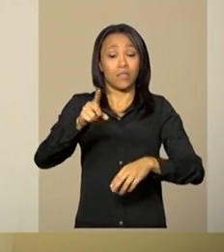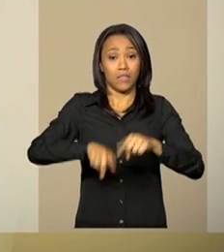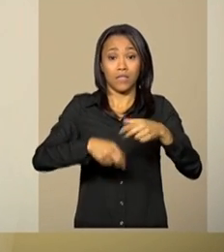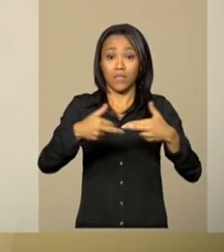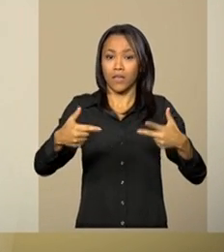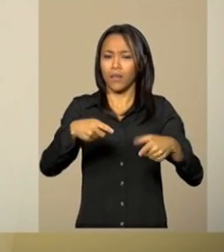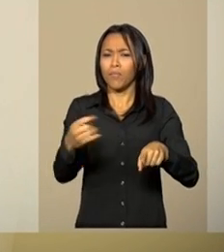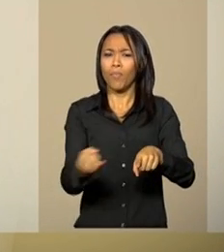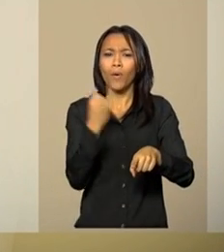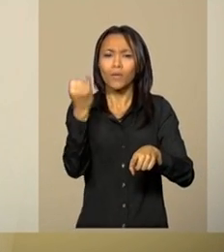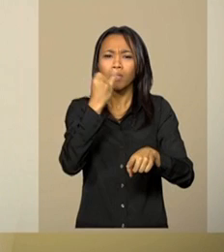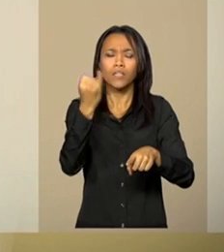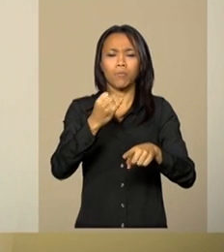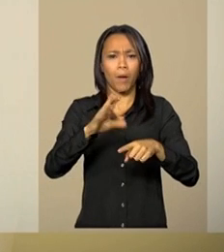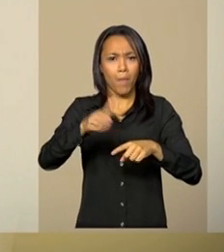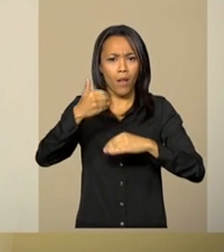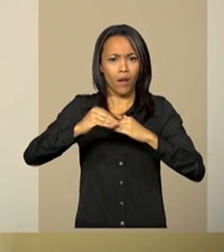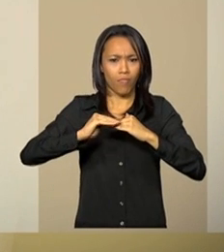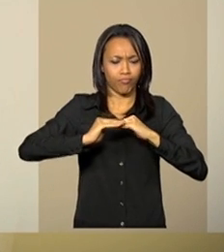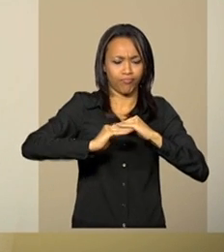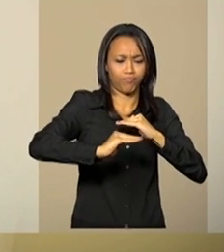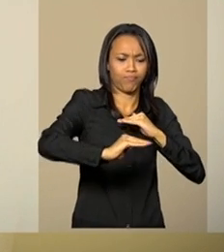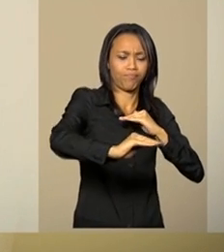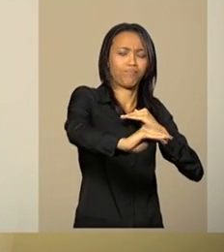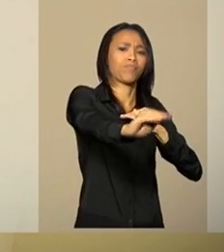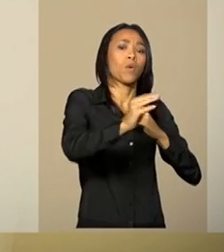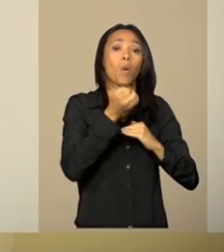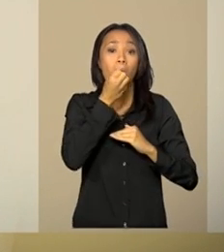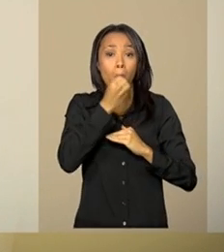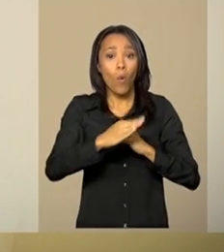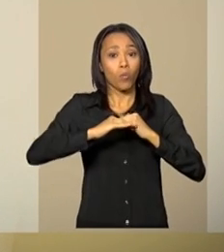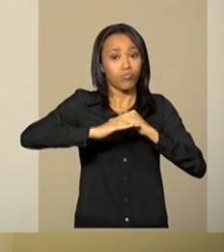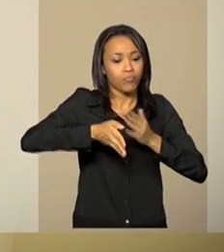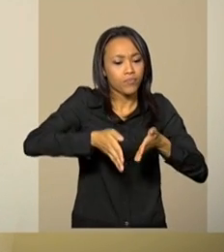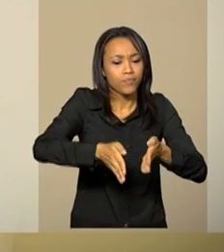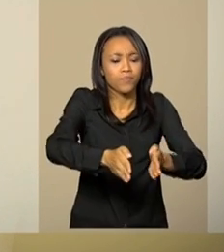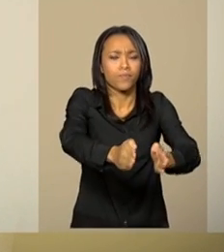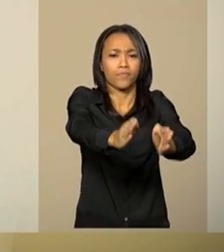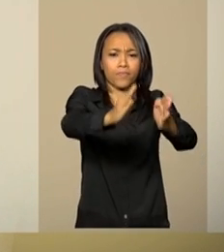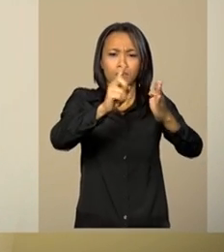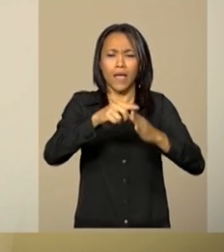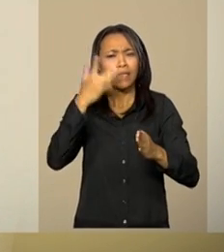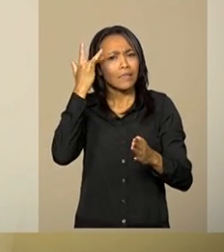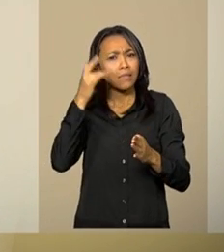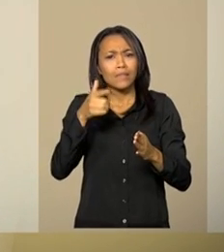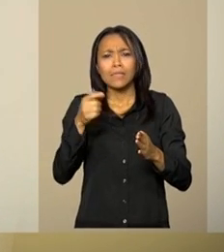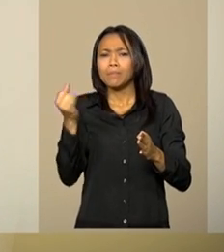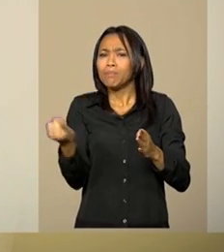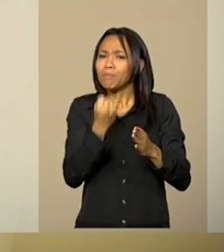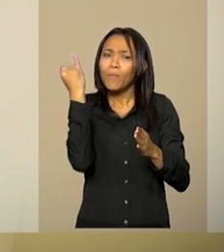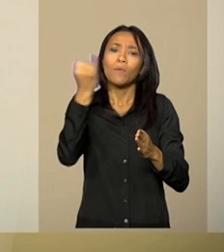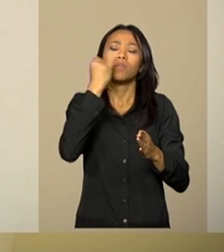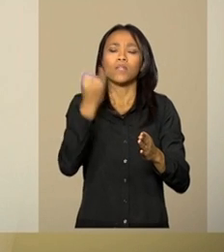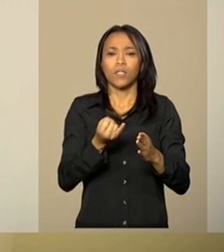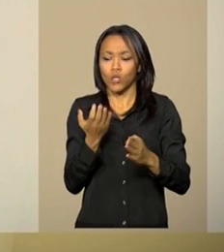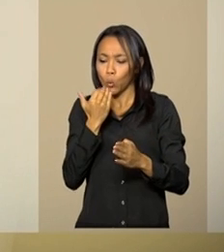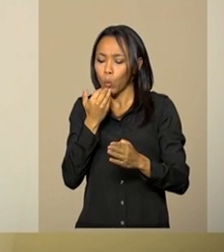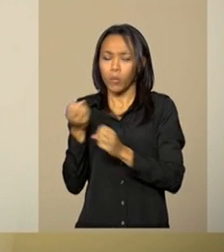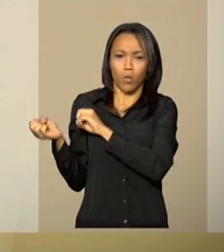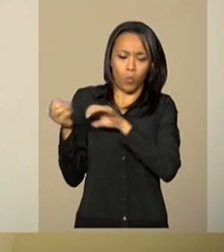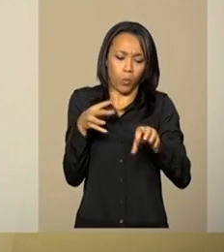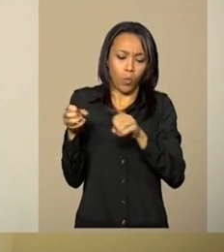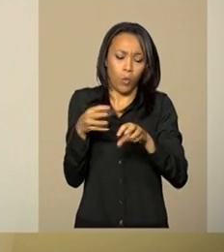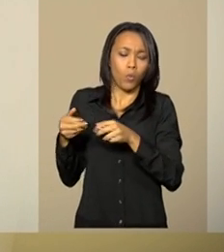construir e melhorar as estradas vicinais. Uma boa estrada vicinal, Luciano, é fundamental para o escoamento da safra da